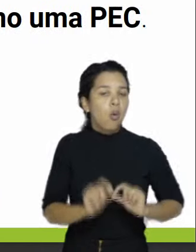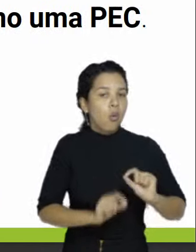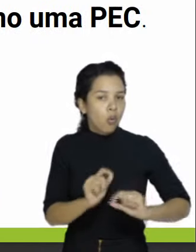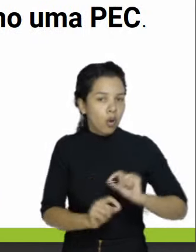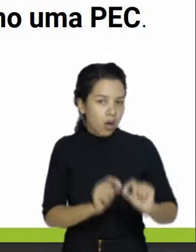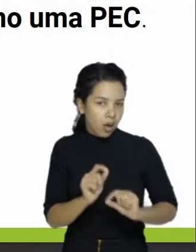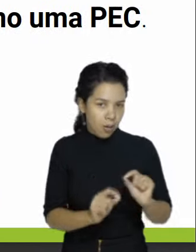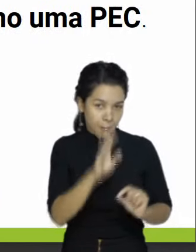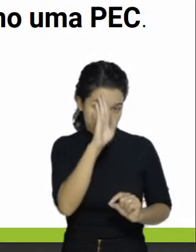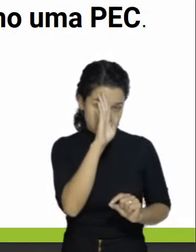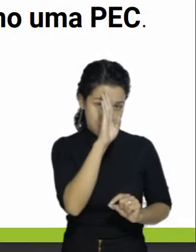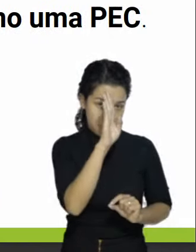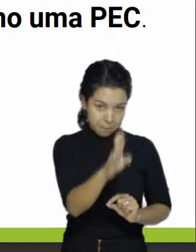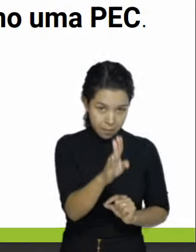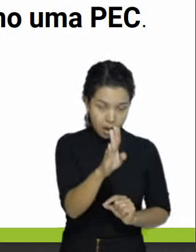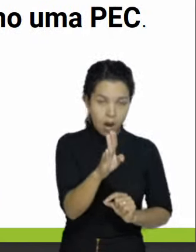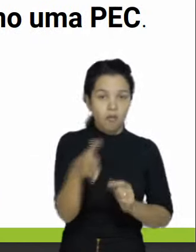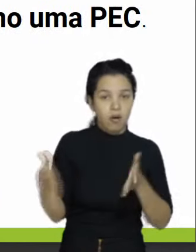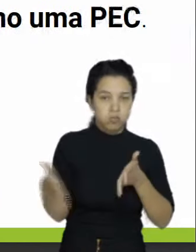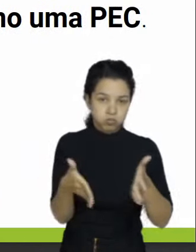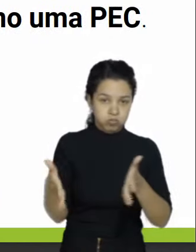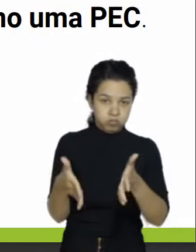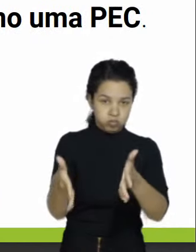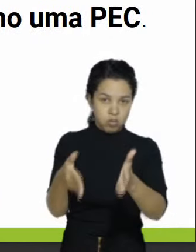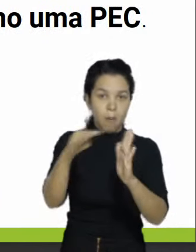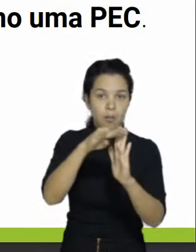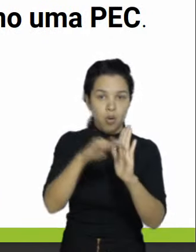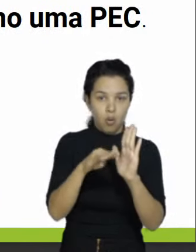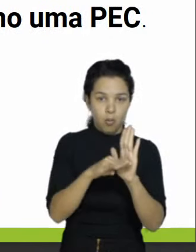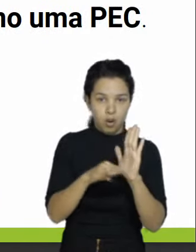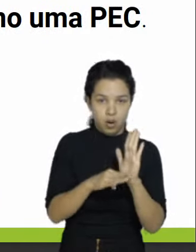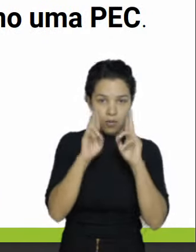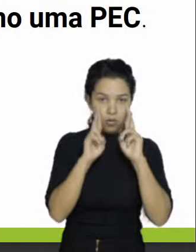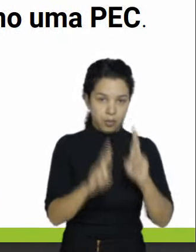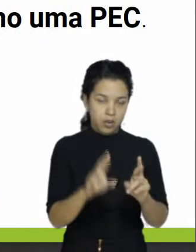nortear todo o restante Desse nosso grande programa chamado